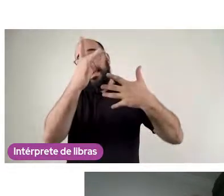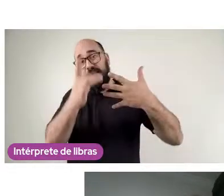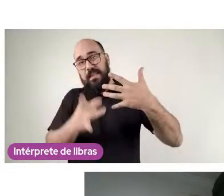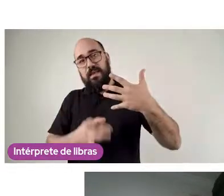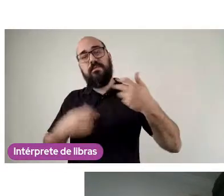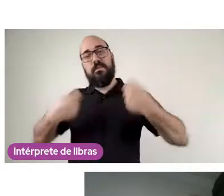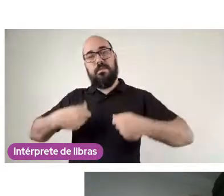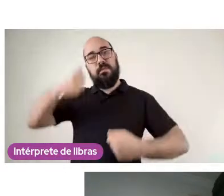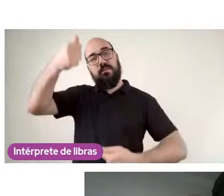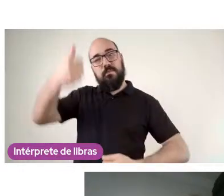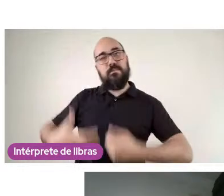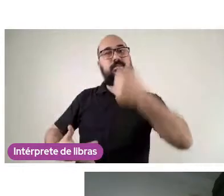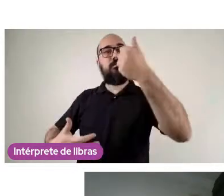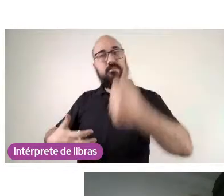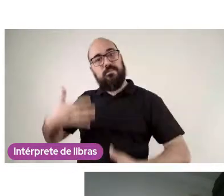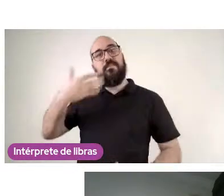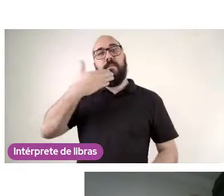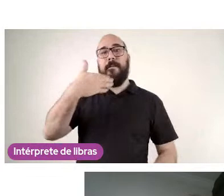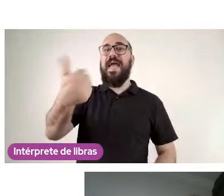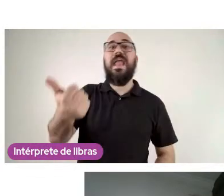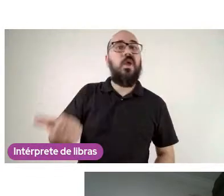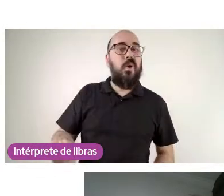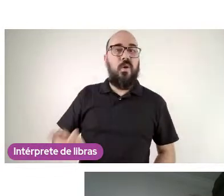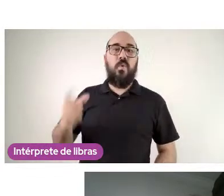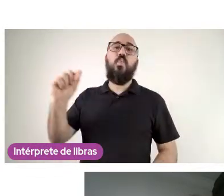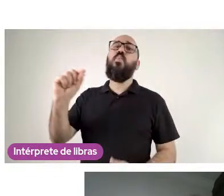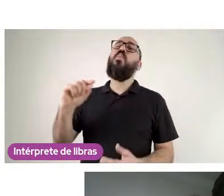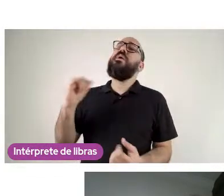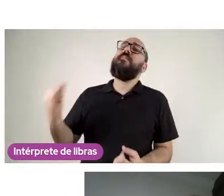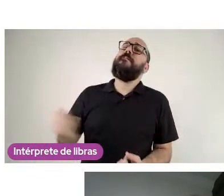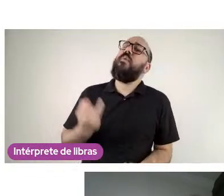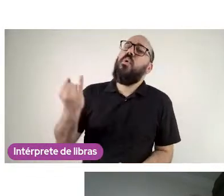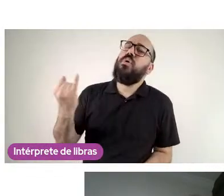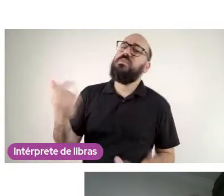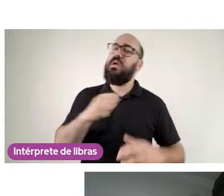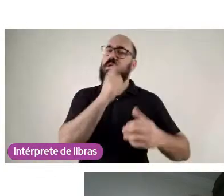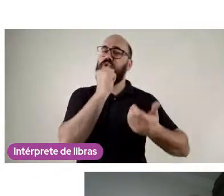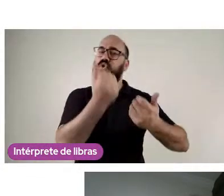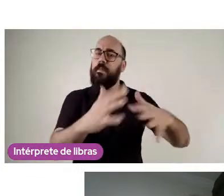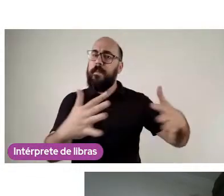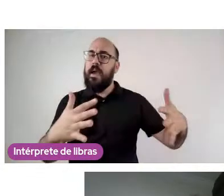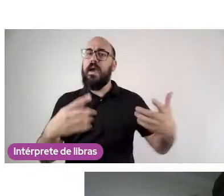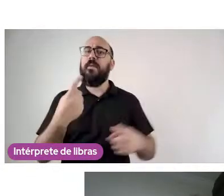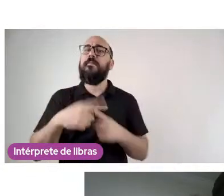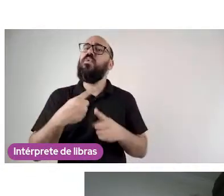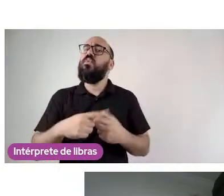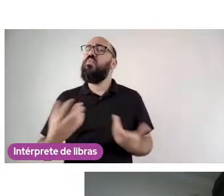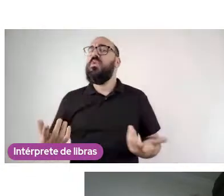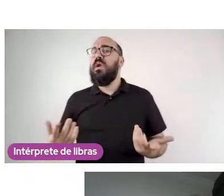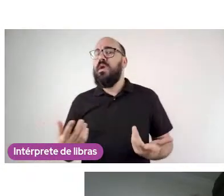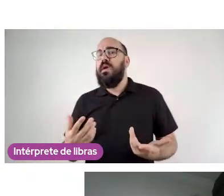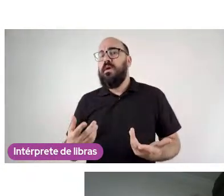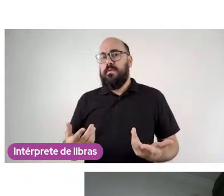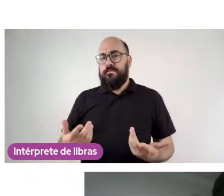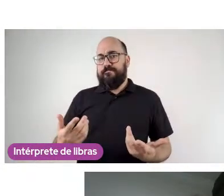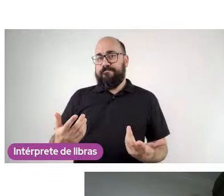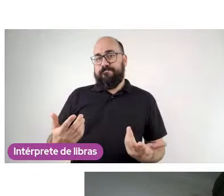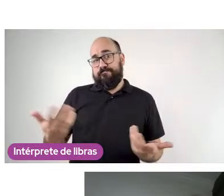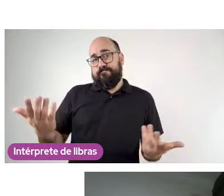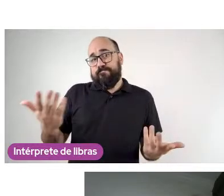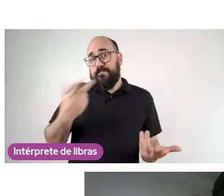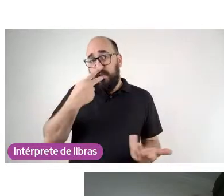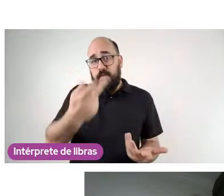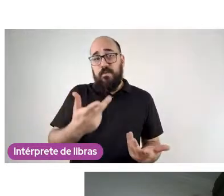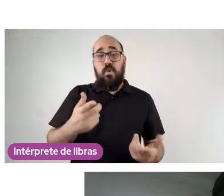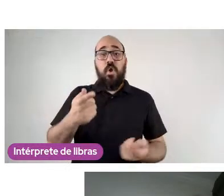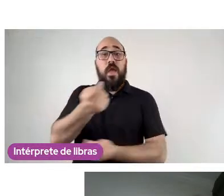e mostrar por que é importante, né? Eu acho o que você falou sobre a economia do mar